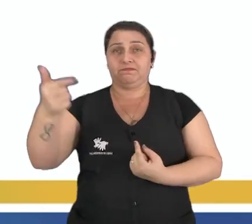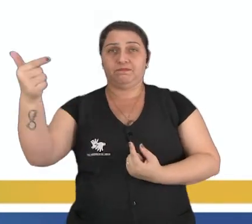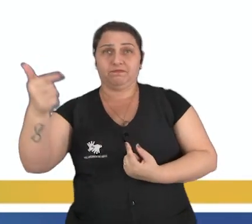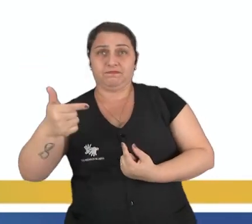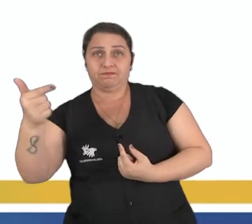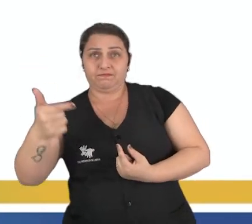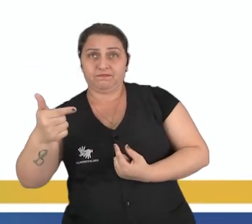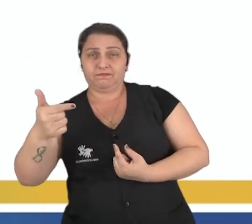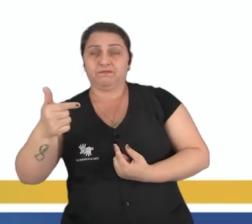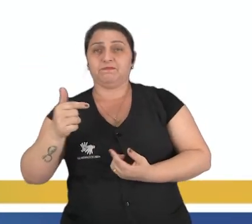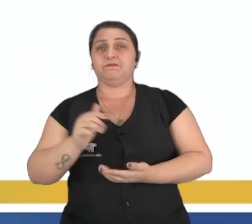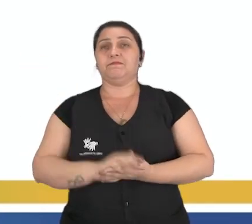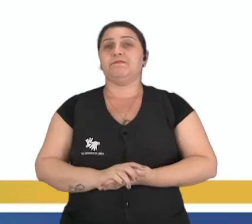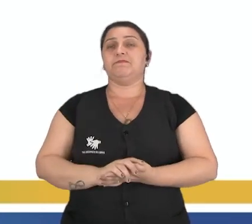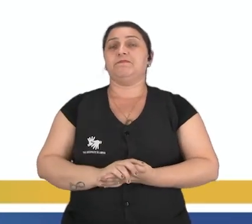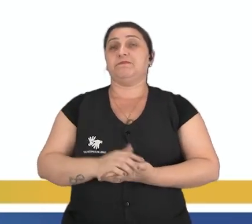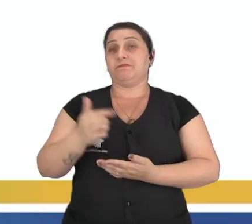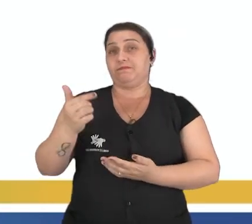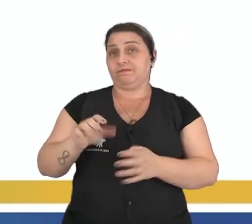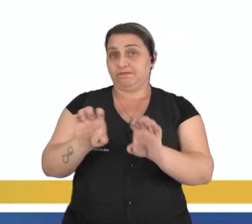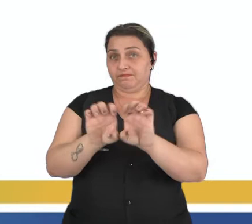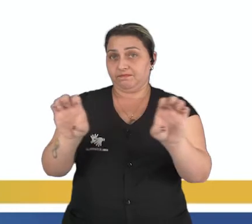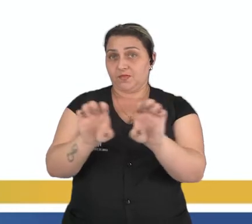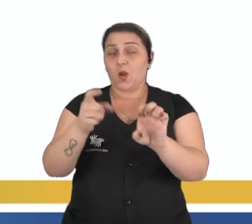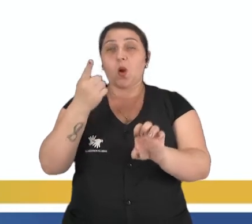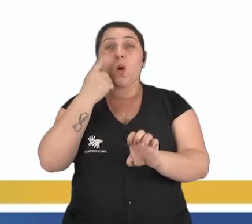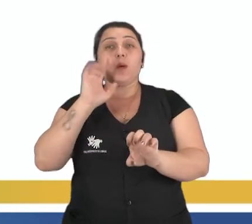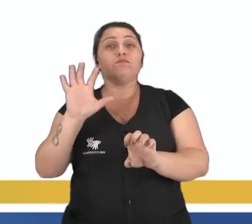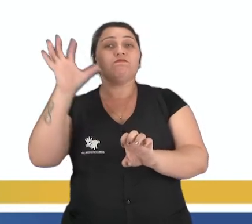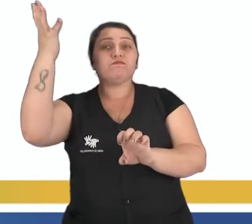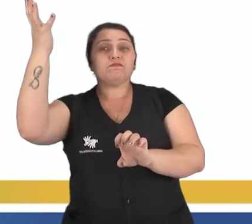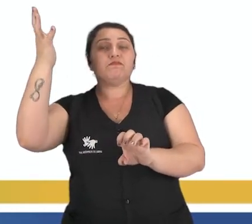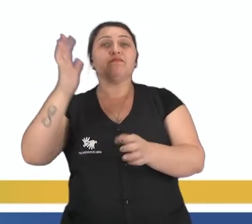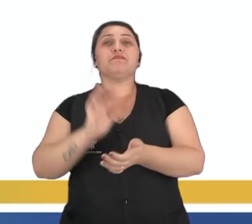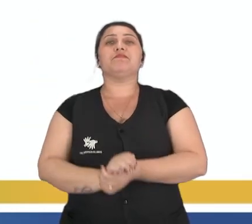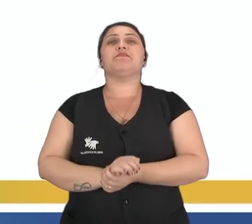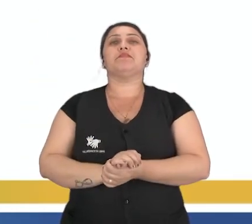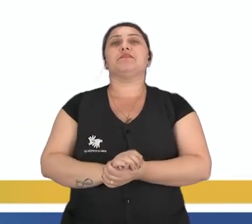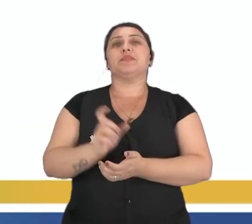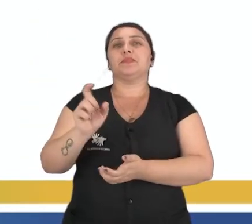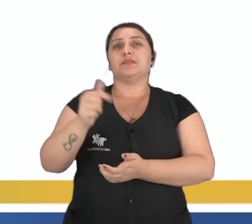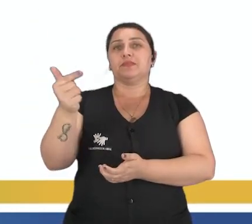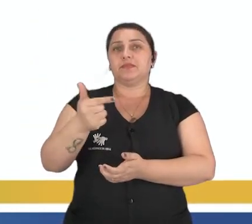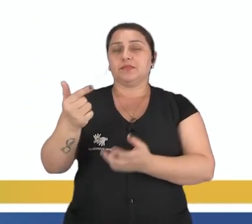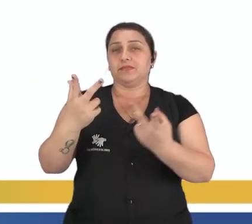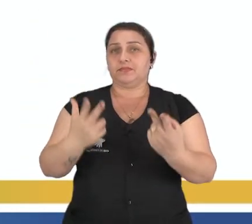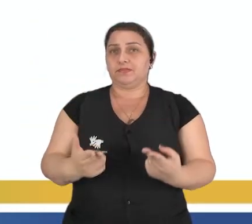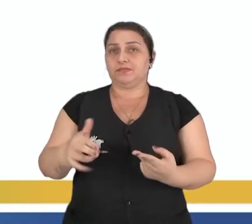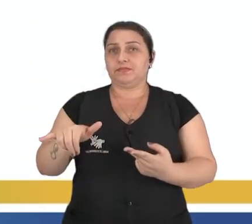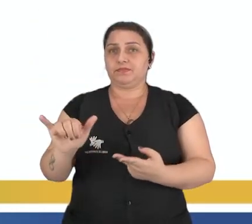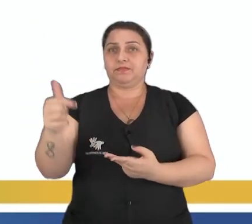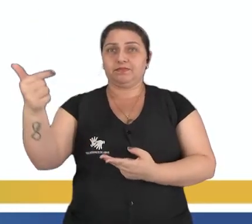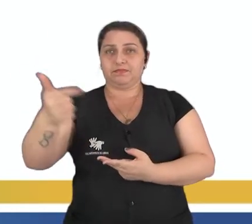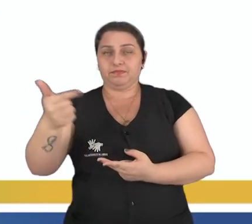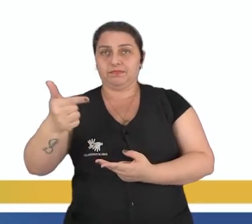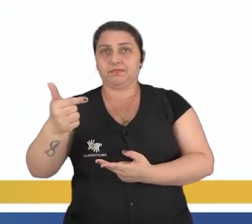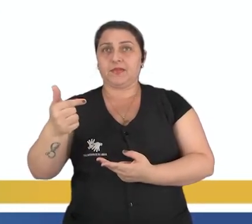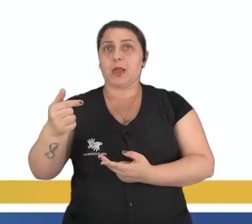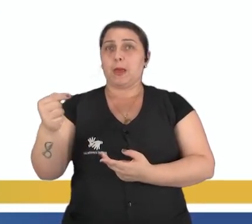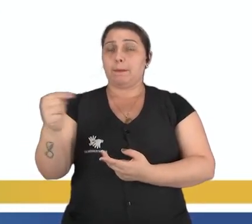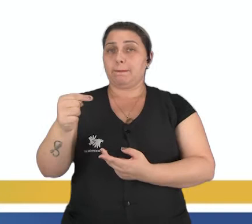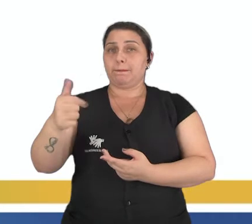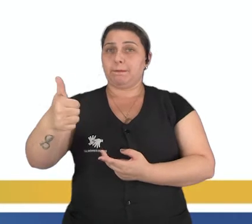x² na segunda equação. Olha o que vai acontecer. Vai ficar x² igual a y²